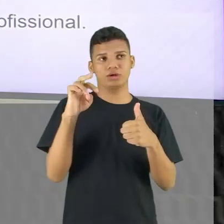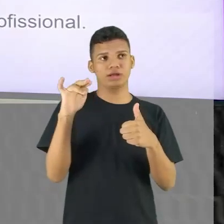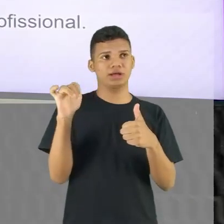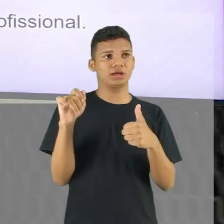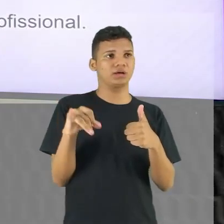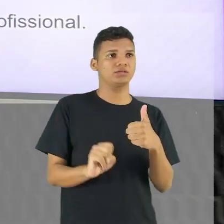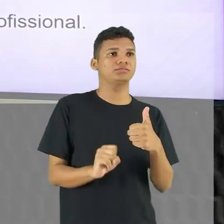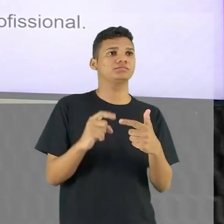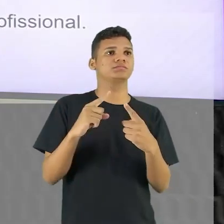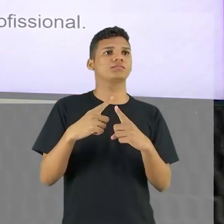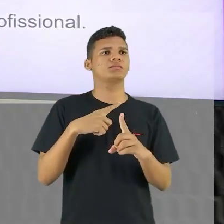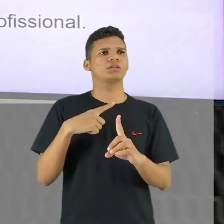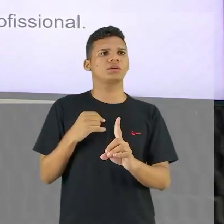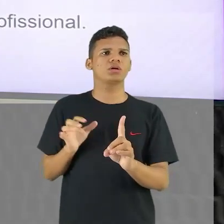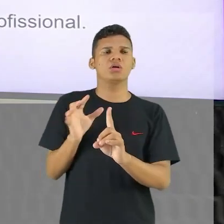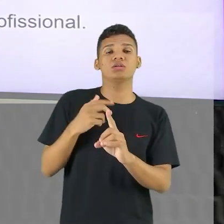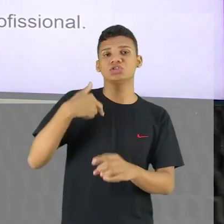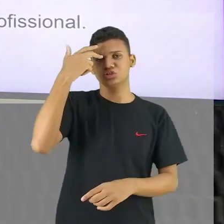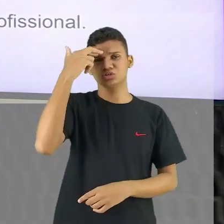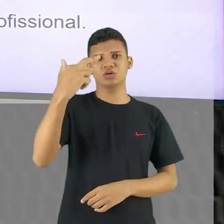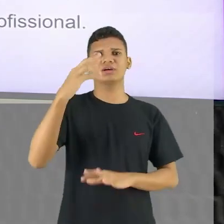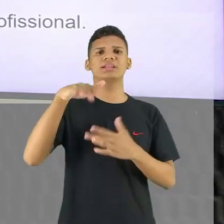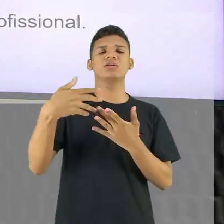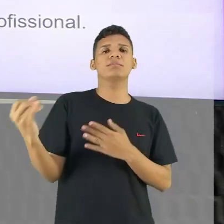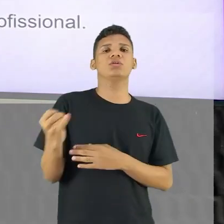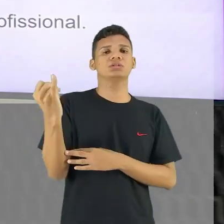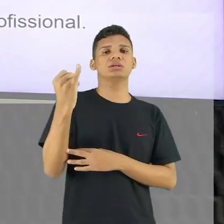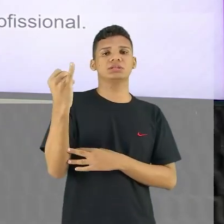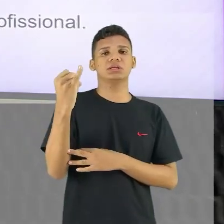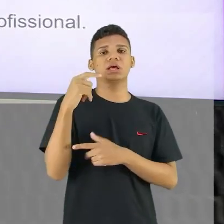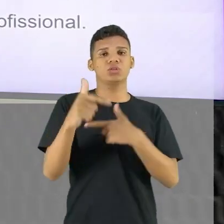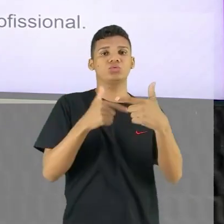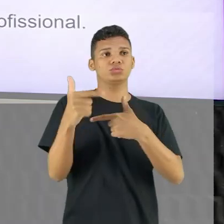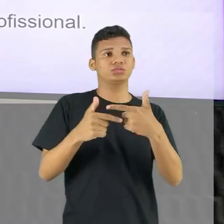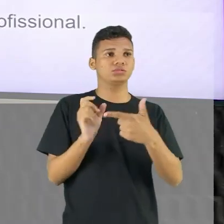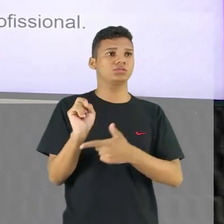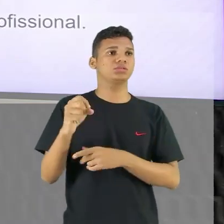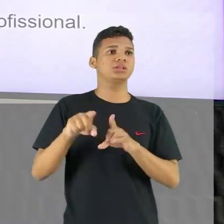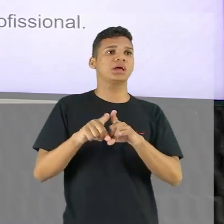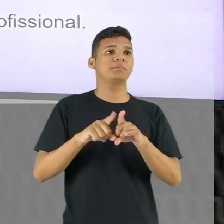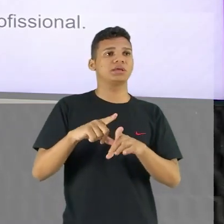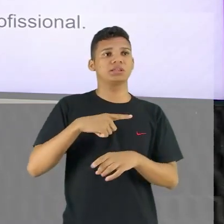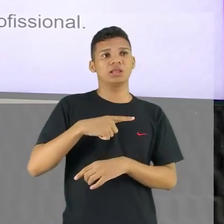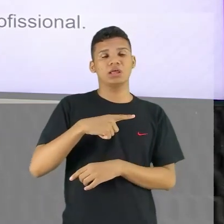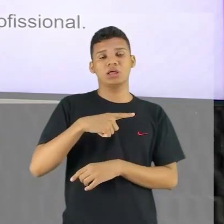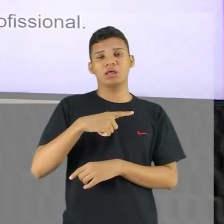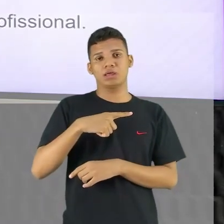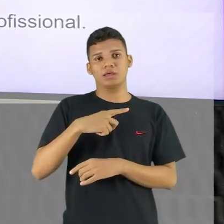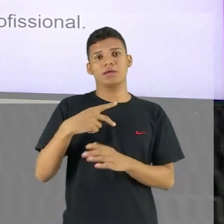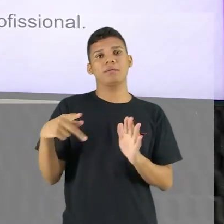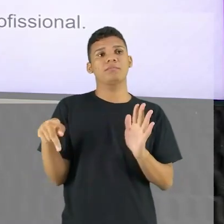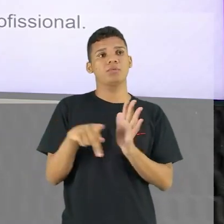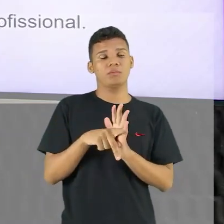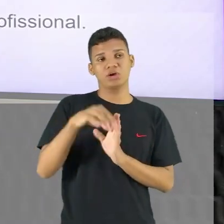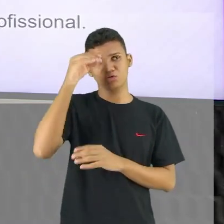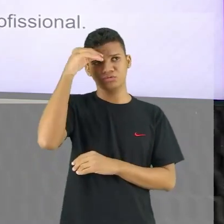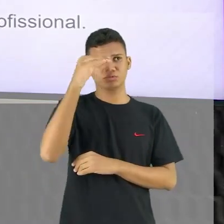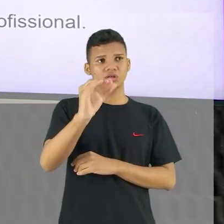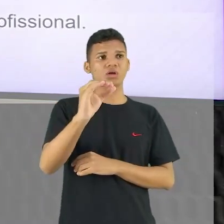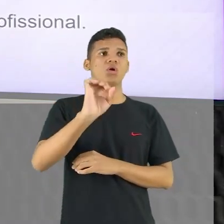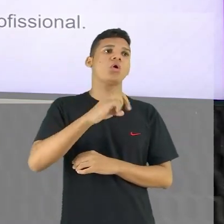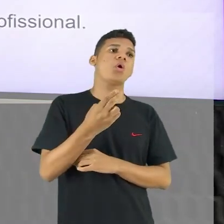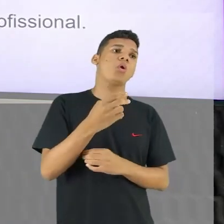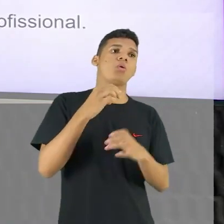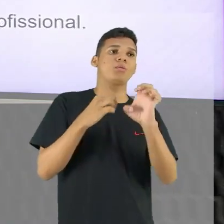história, importância da luta ambiental, risco de choques culturais ou necessidade de capacitação